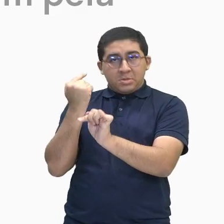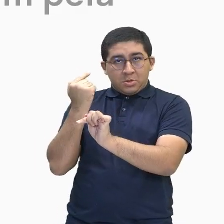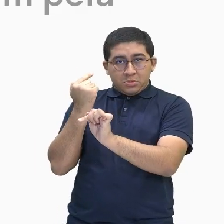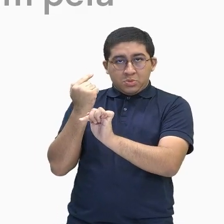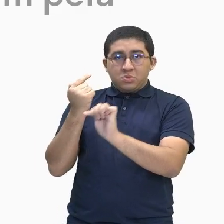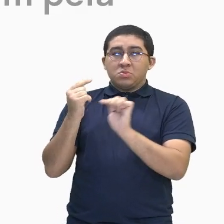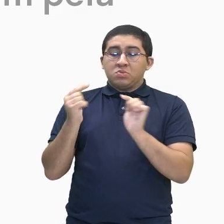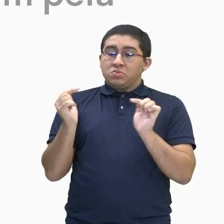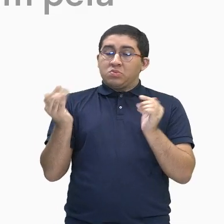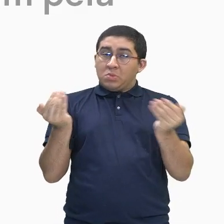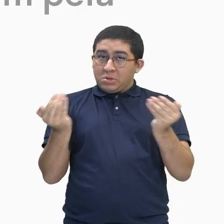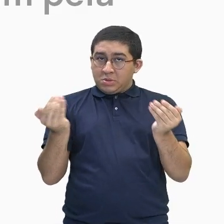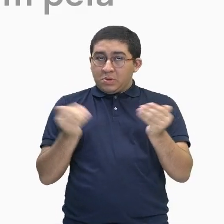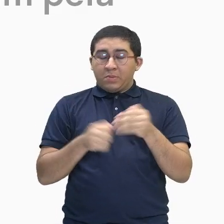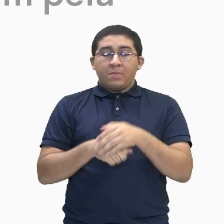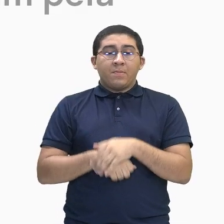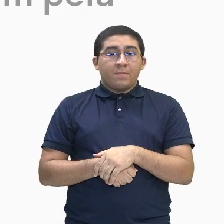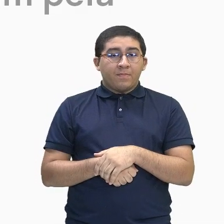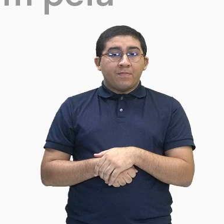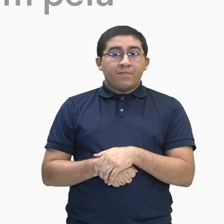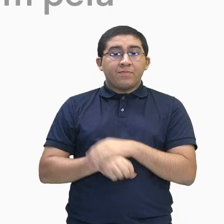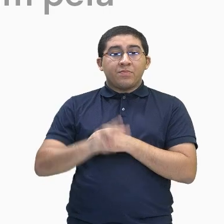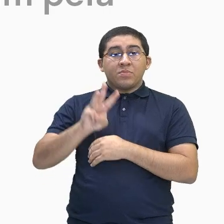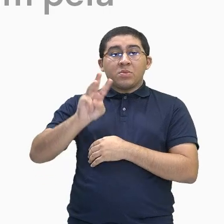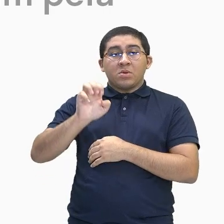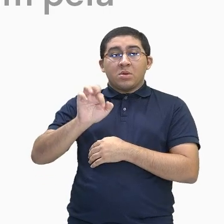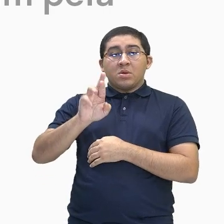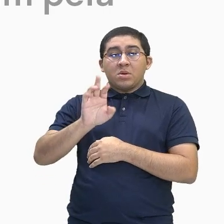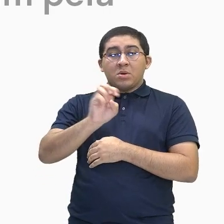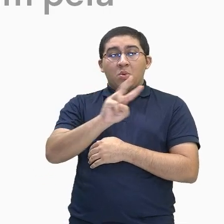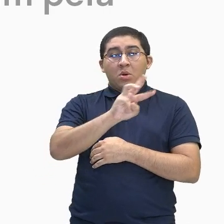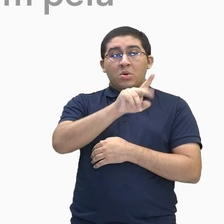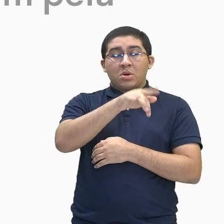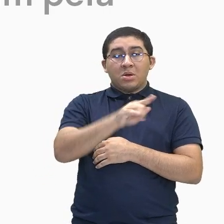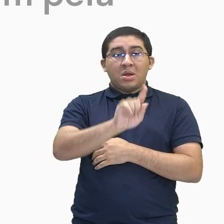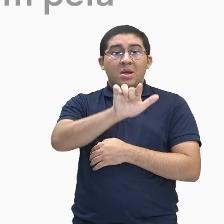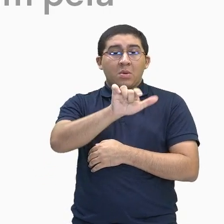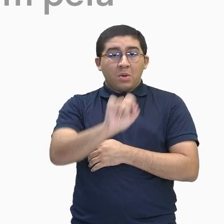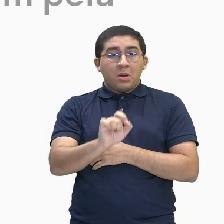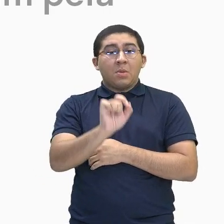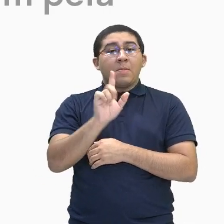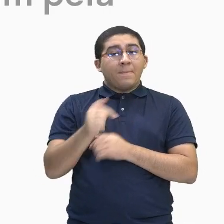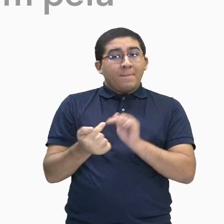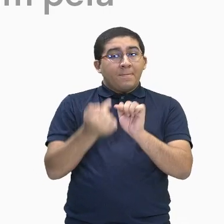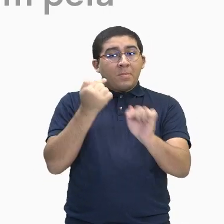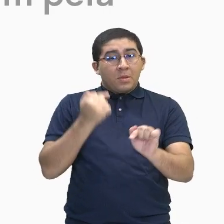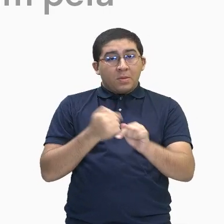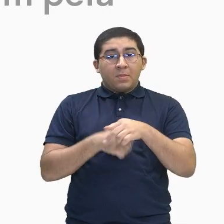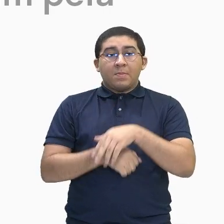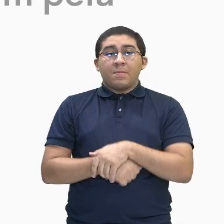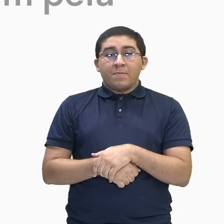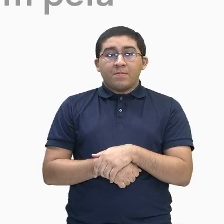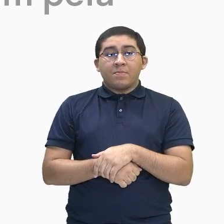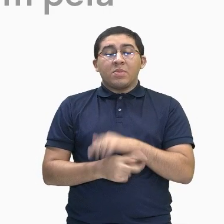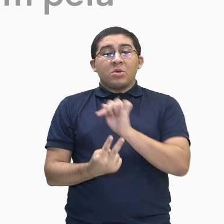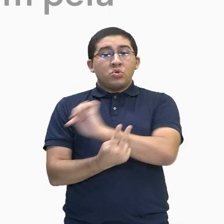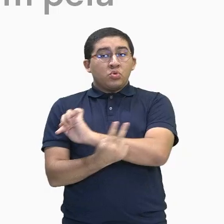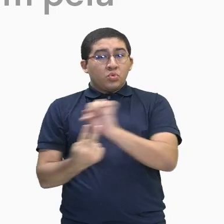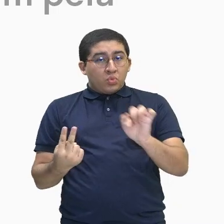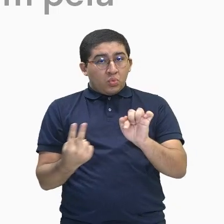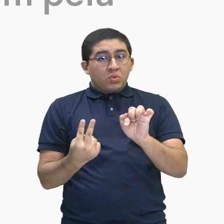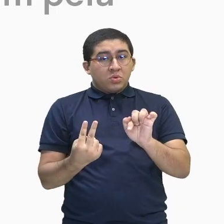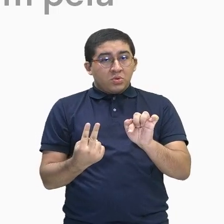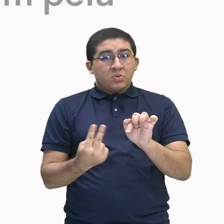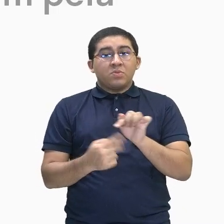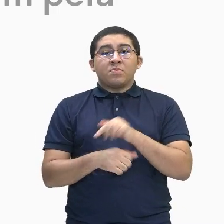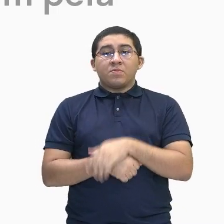passado. E o were walking é o meu past continuous, certo? Então, eu tenho duas orações que